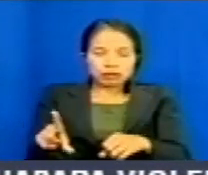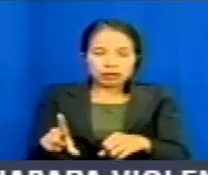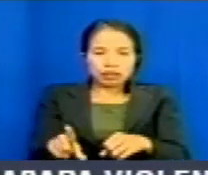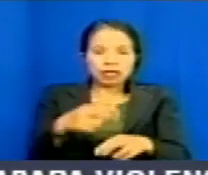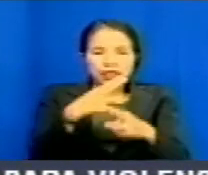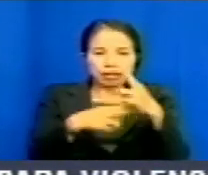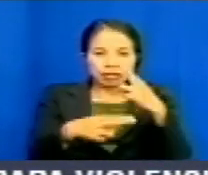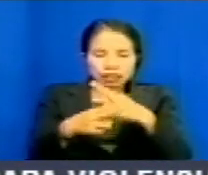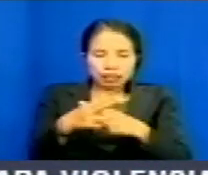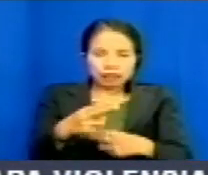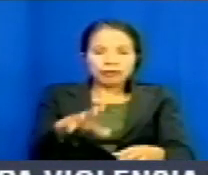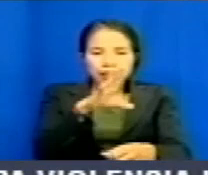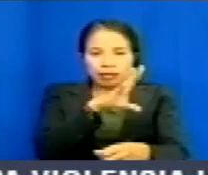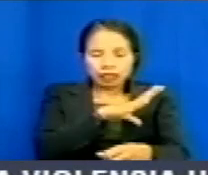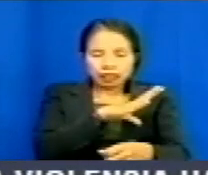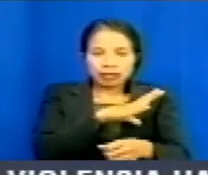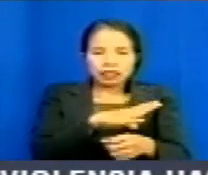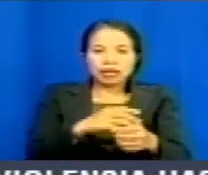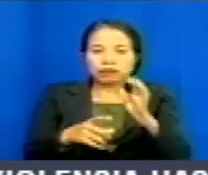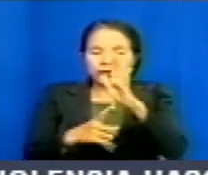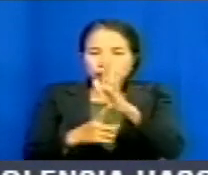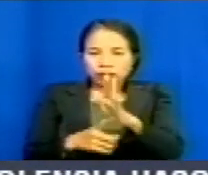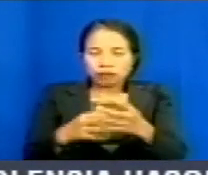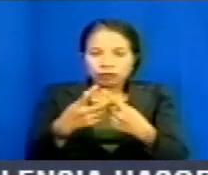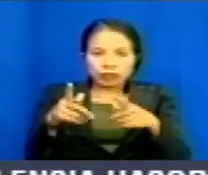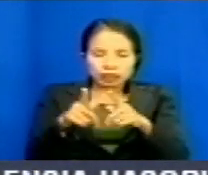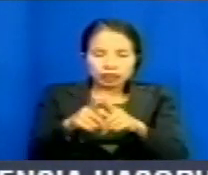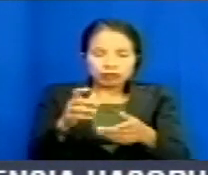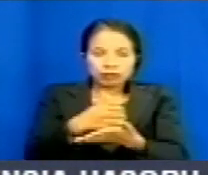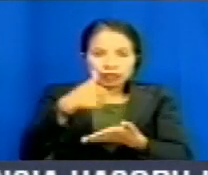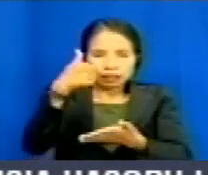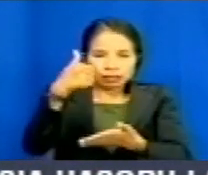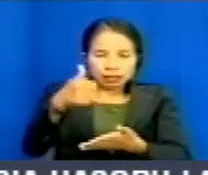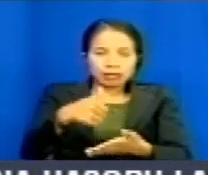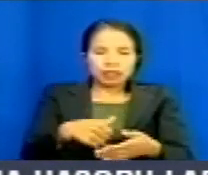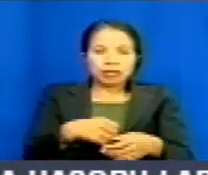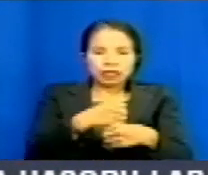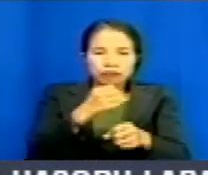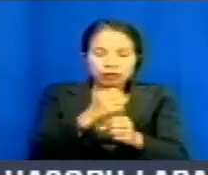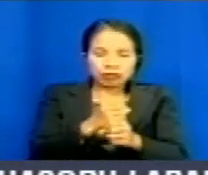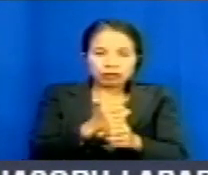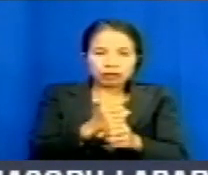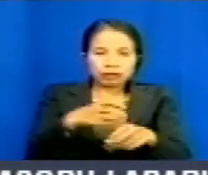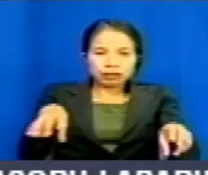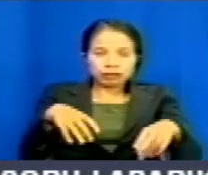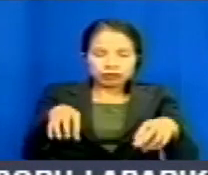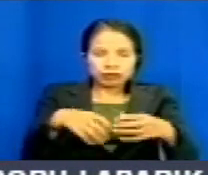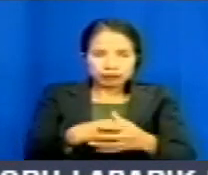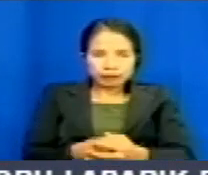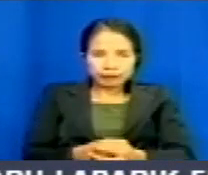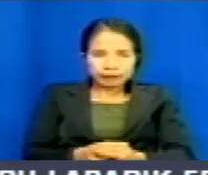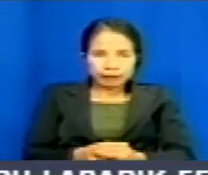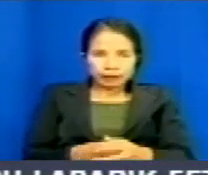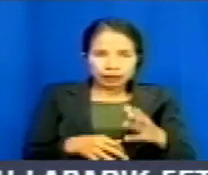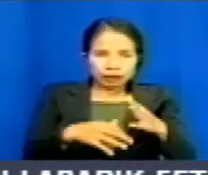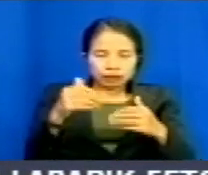de Lima no rendet ato divulga sai. Companhia Manang Nain, Nebeato toma conta do projeto né? A